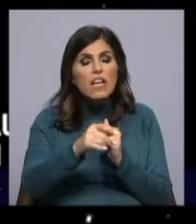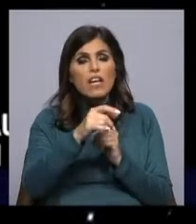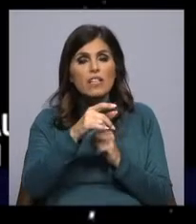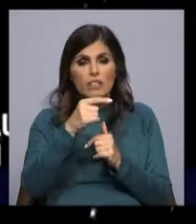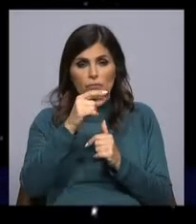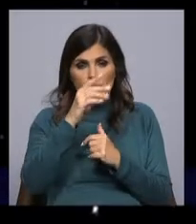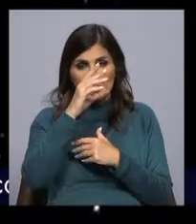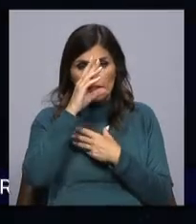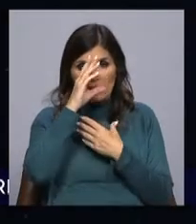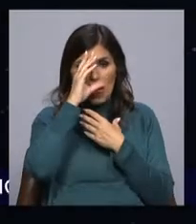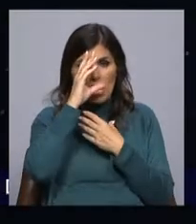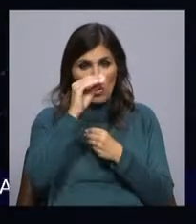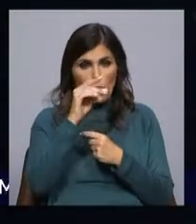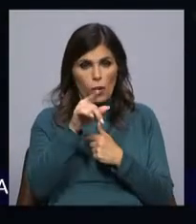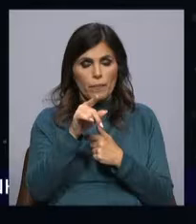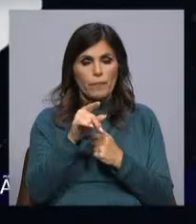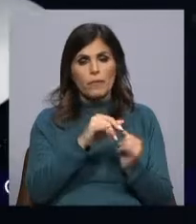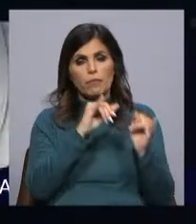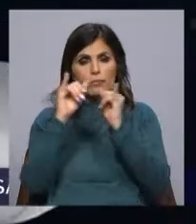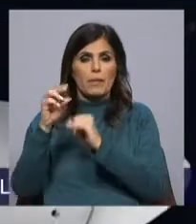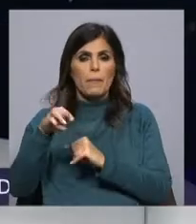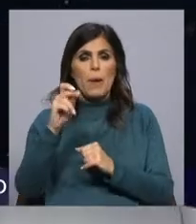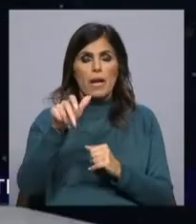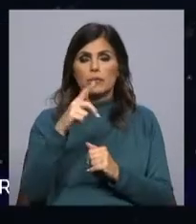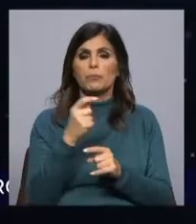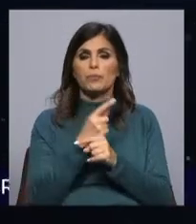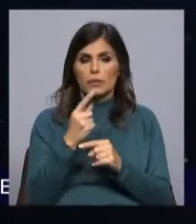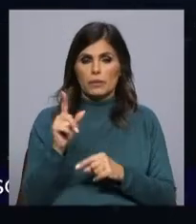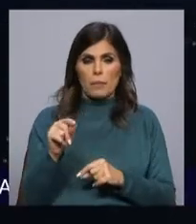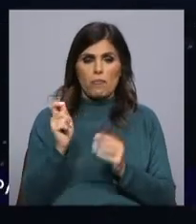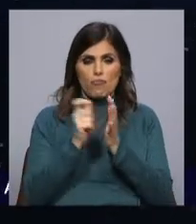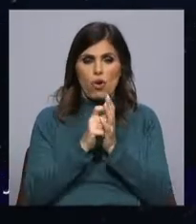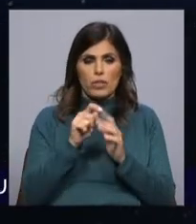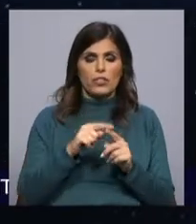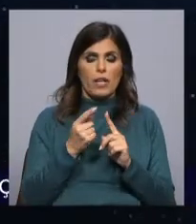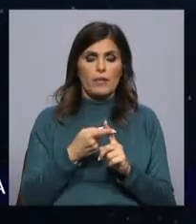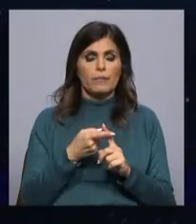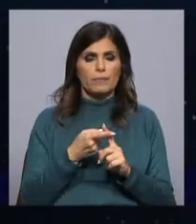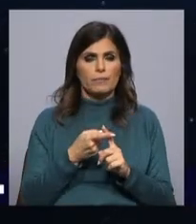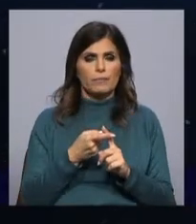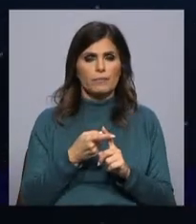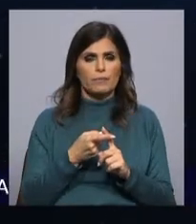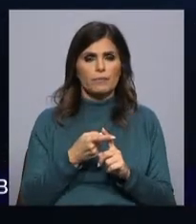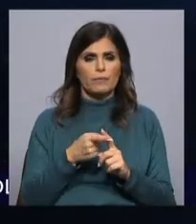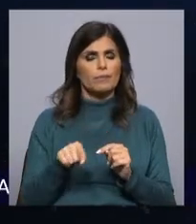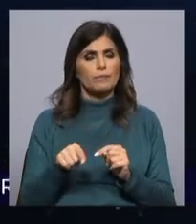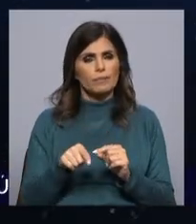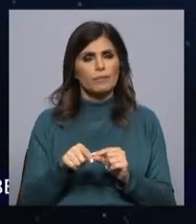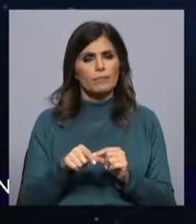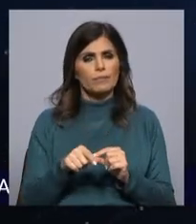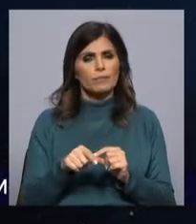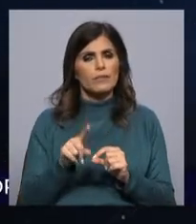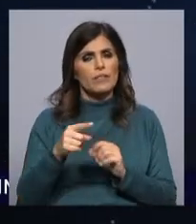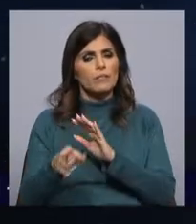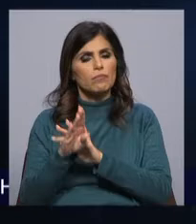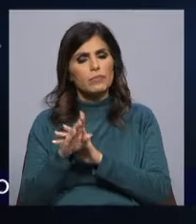vulcânicos. Passamos da Lua para Marte, porque está também agendada para este ano a missão que deveria ter